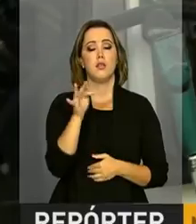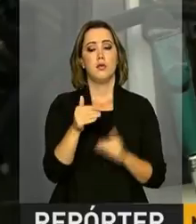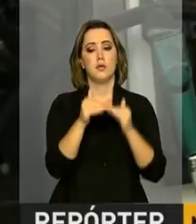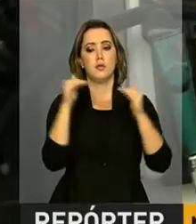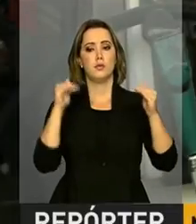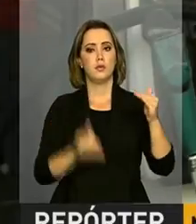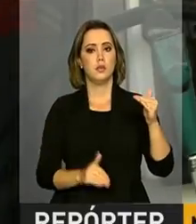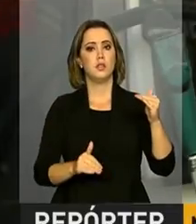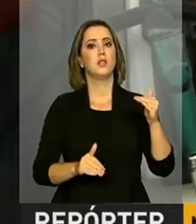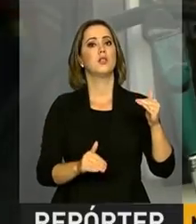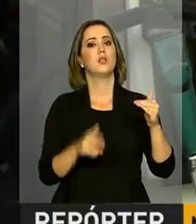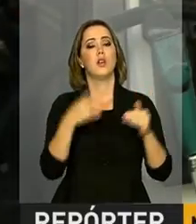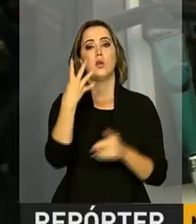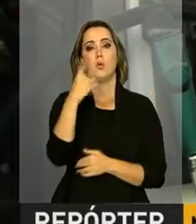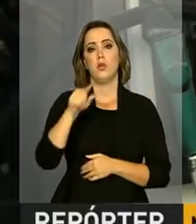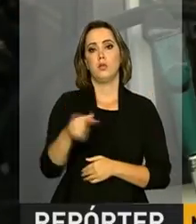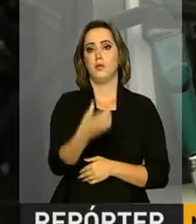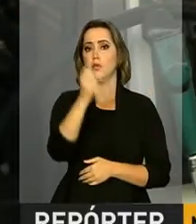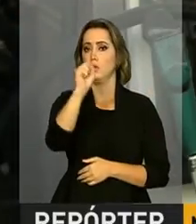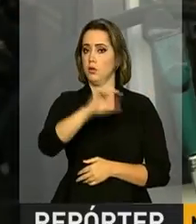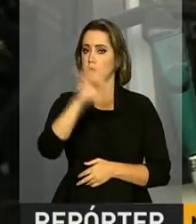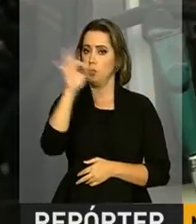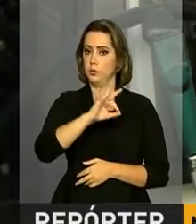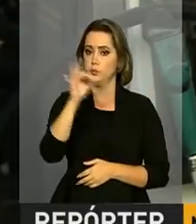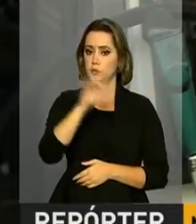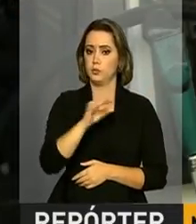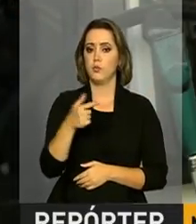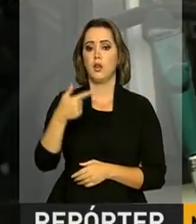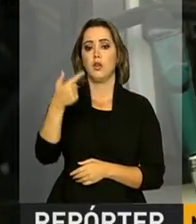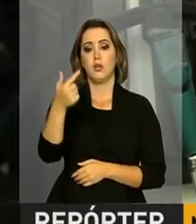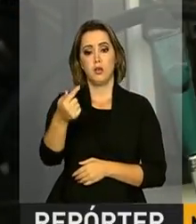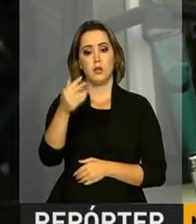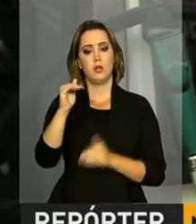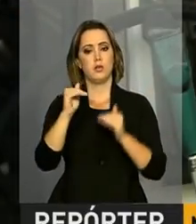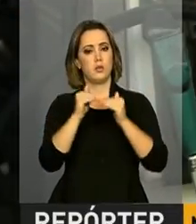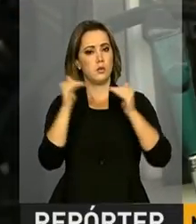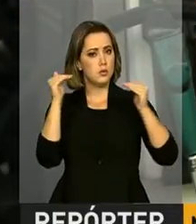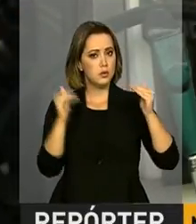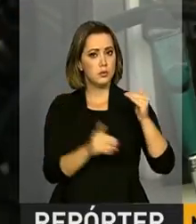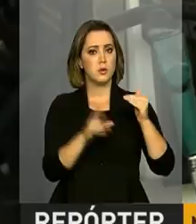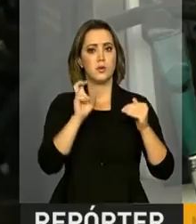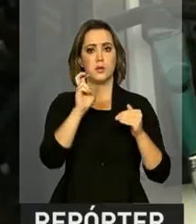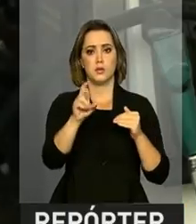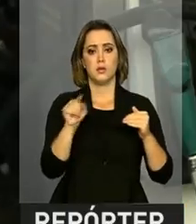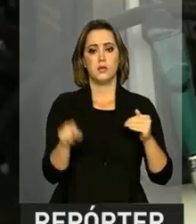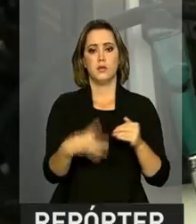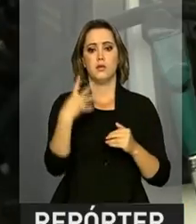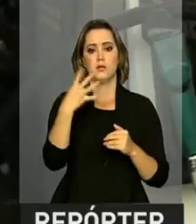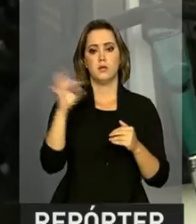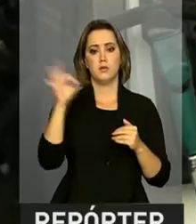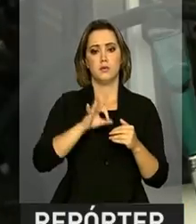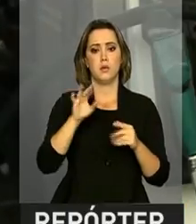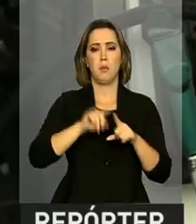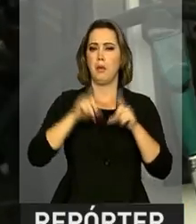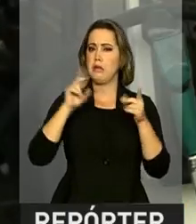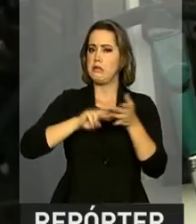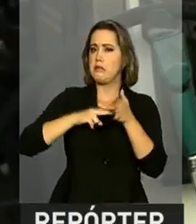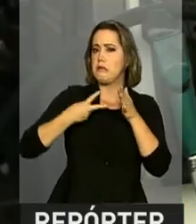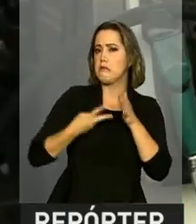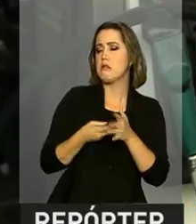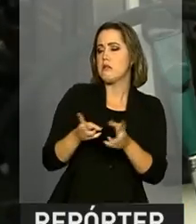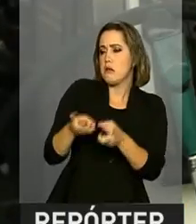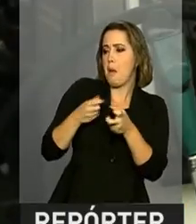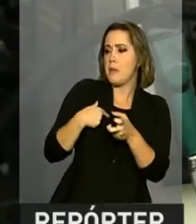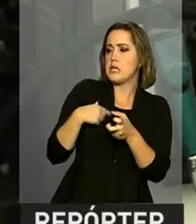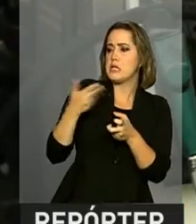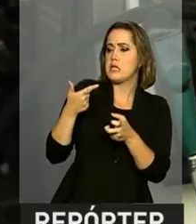em 4,8% e o da gasolina em 5,4%. Mas isso não significa que o consumidor sinta